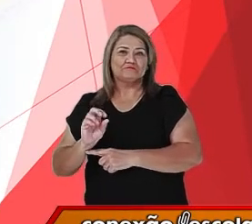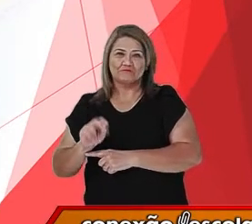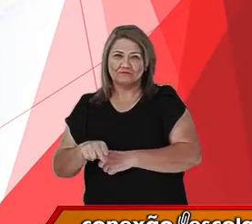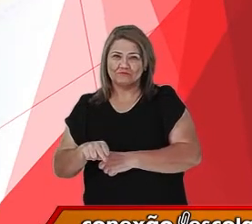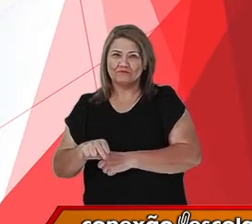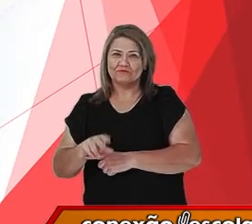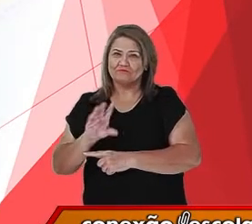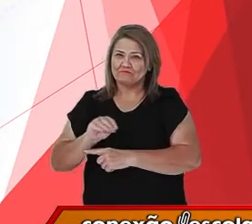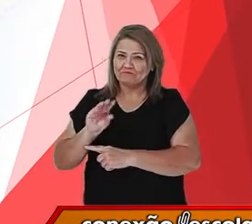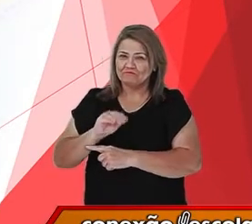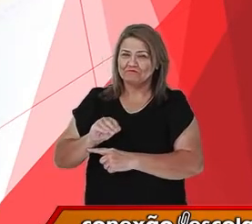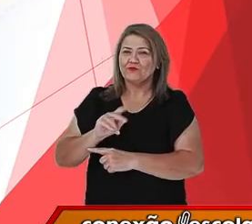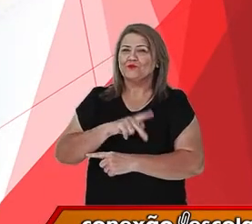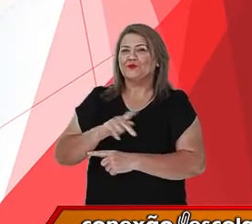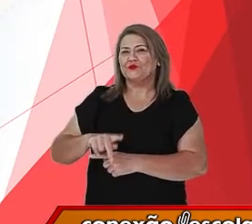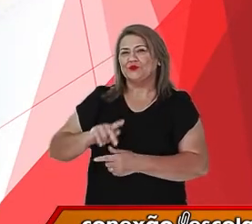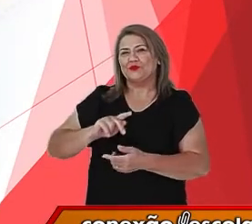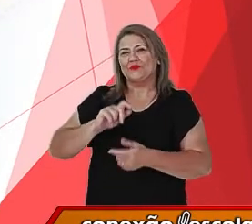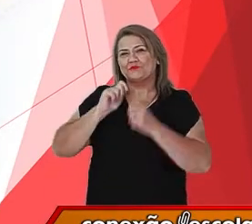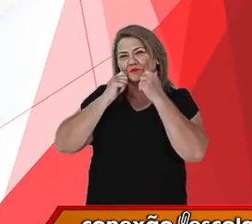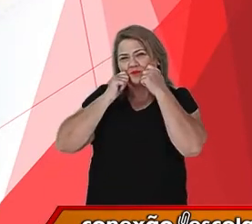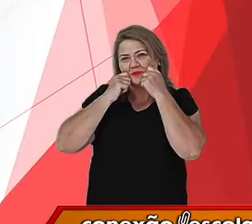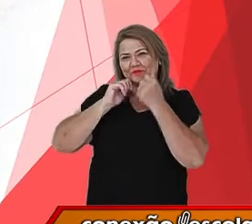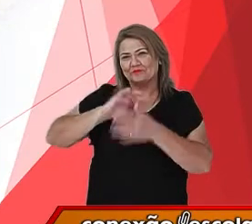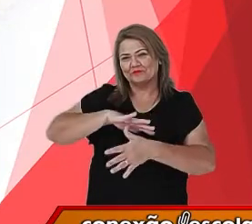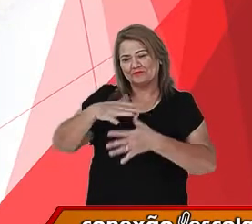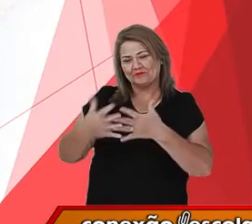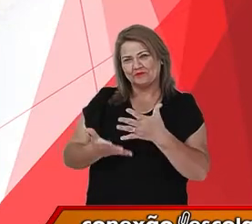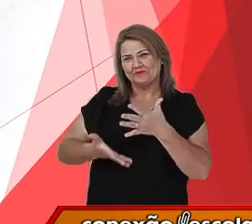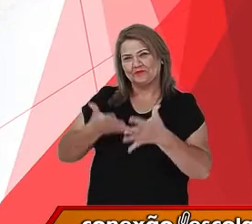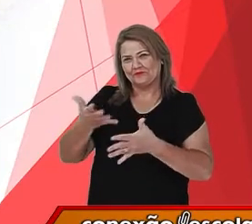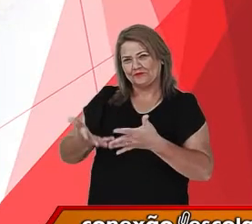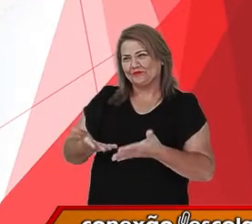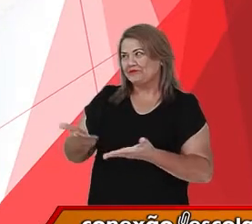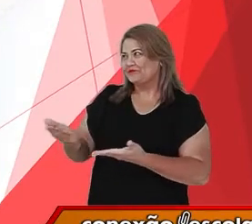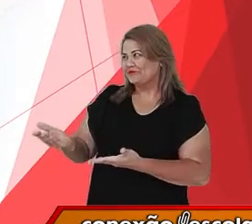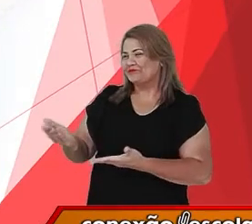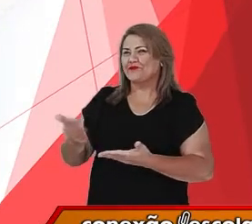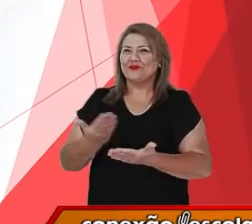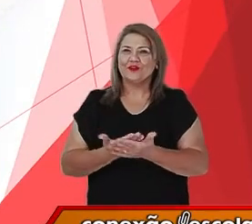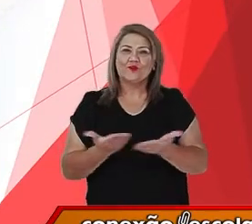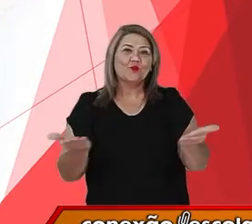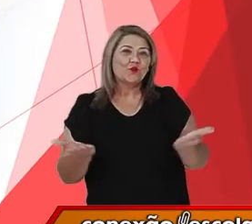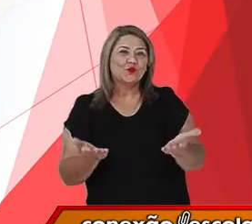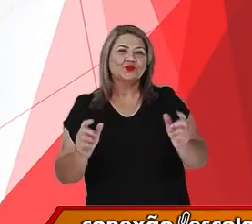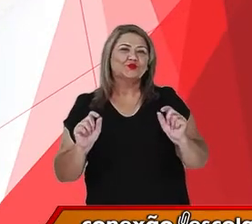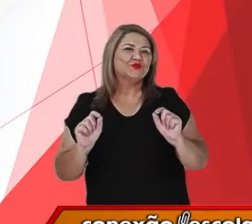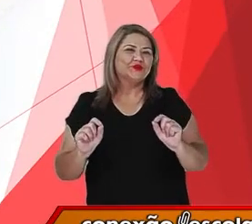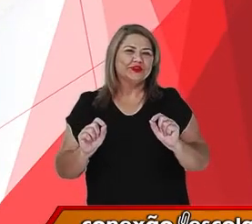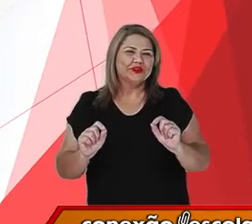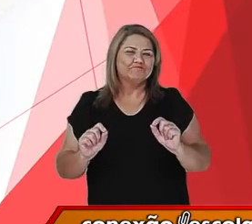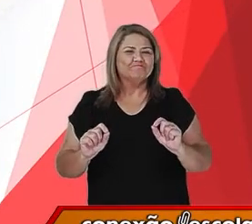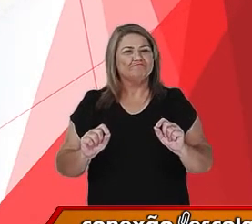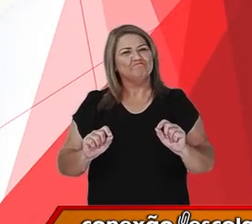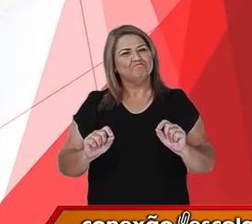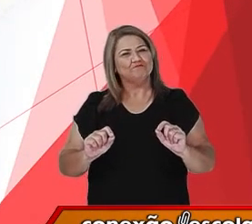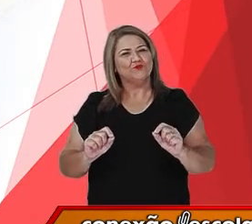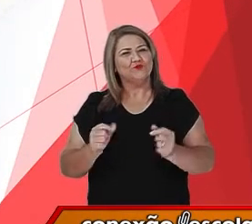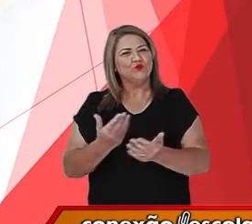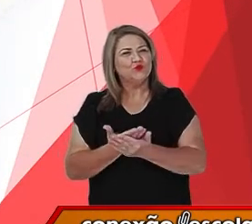e professora Mariá na língua de sinais. Na aula de hoje, nós vamos falar sobre